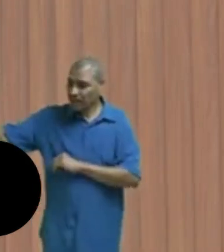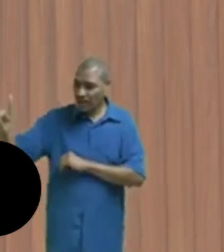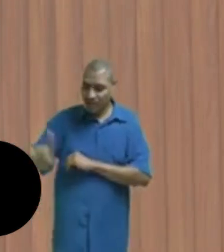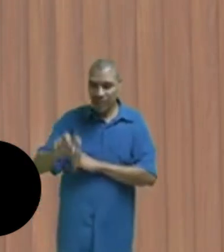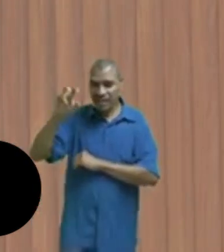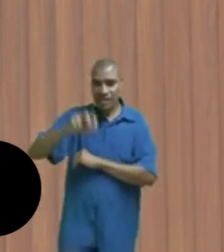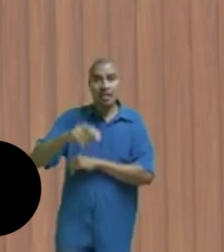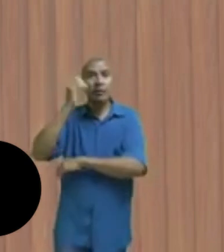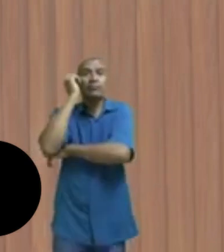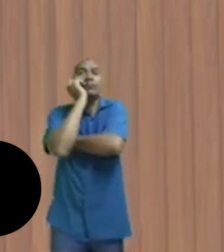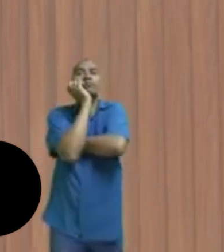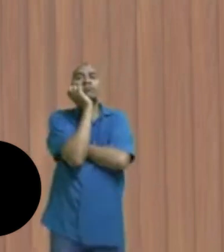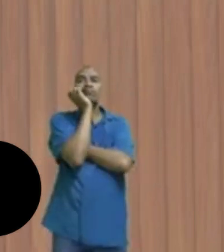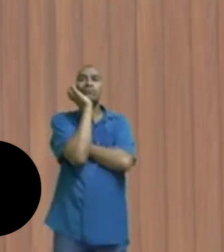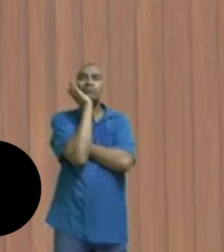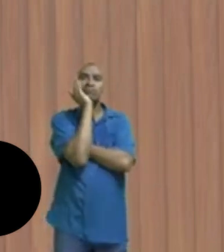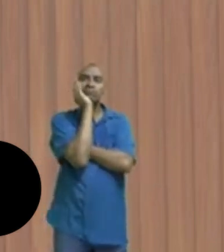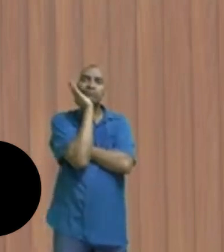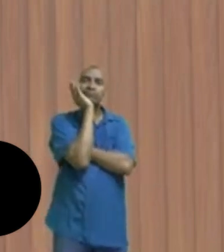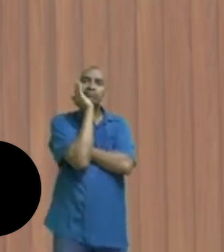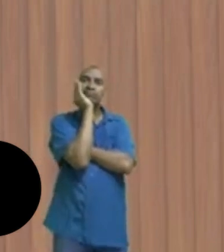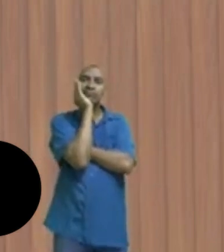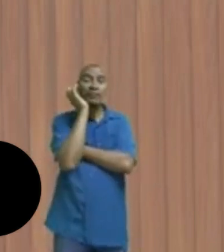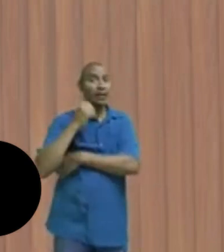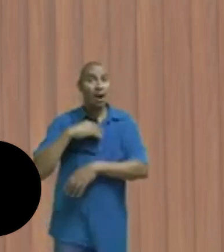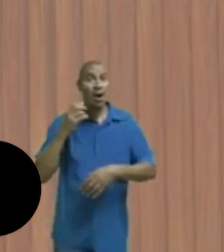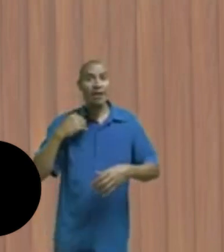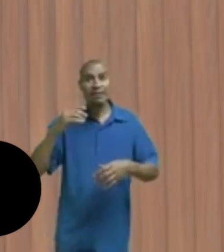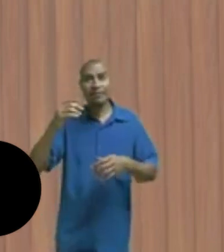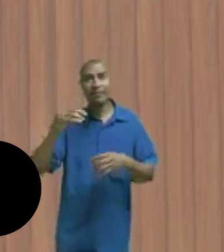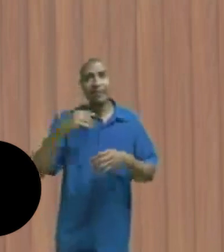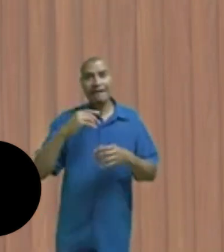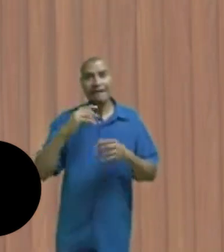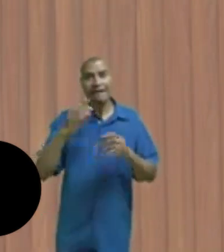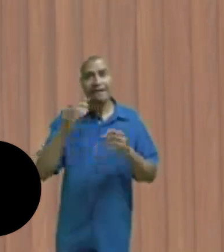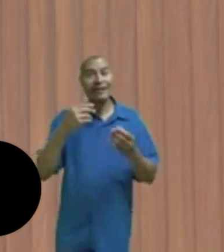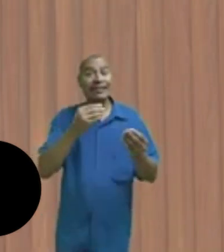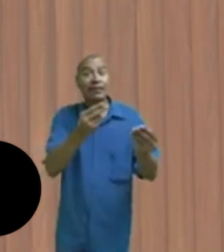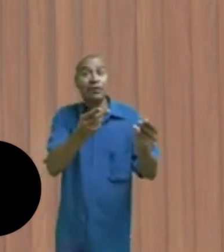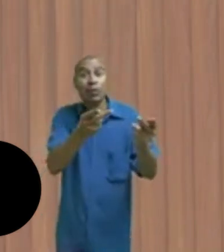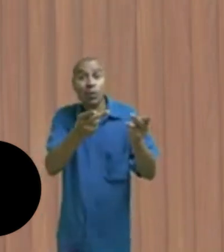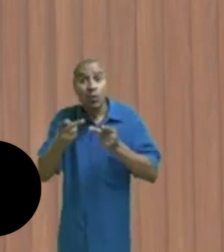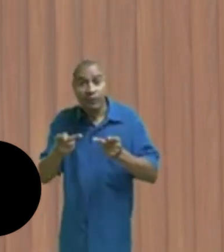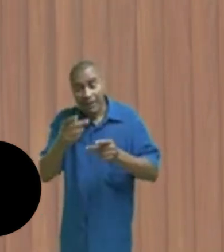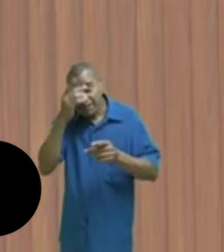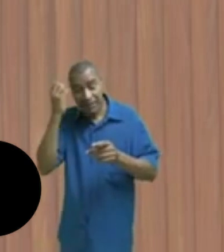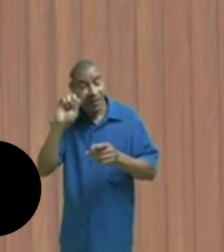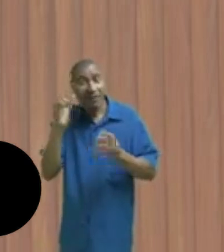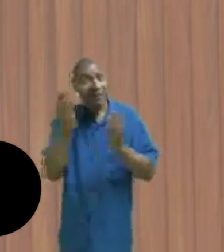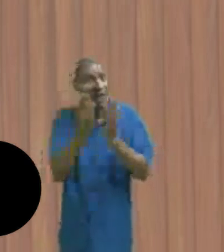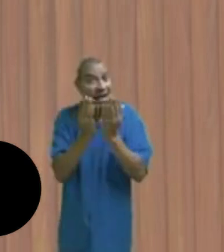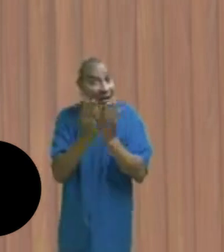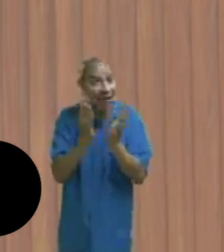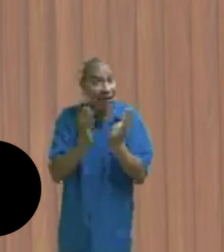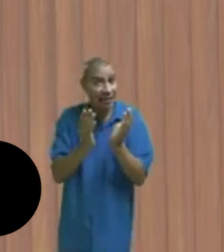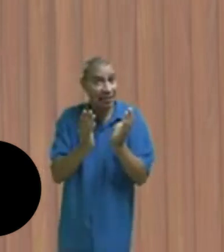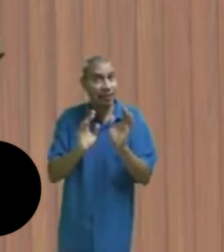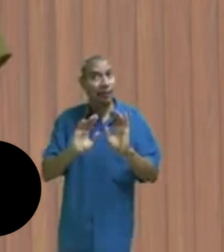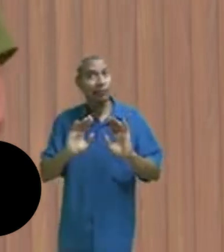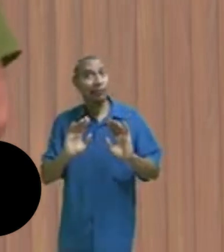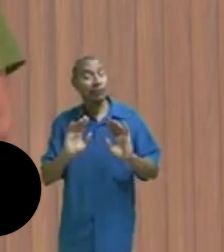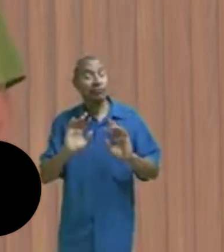Porque para a gente encher essa casa de pessoas não cristãs, a gente vai ter que mudar a narrativa do culto. Vai ter que mudar as letras